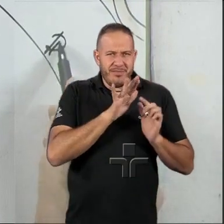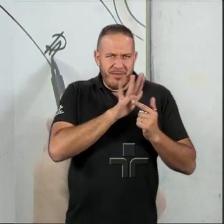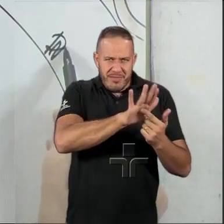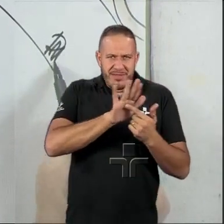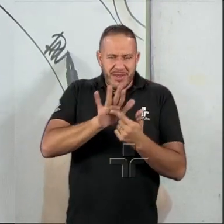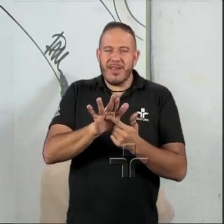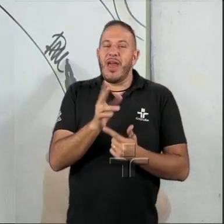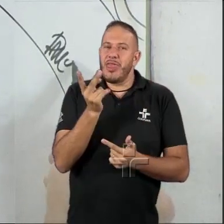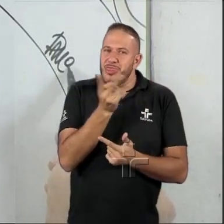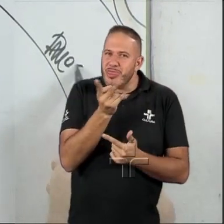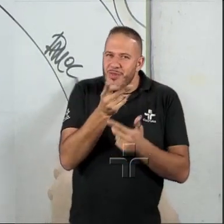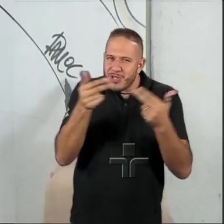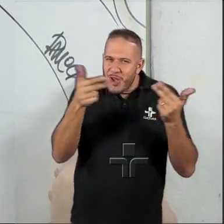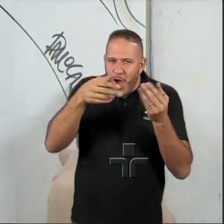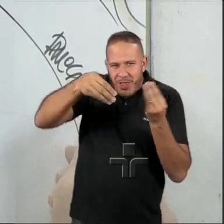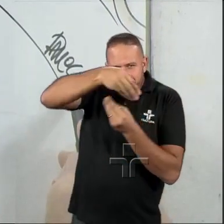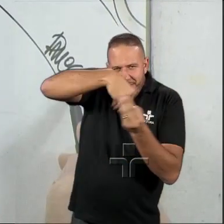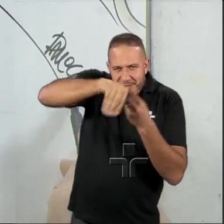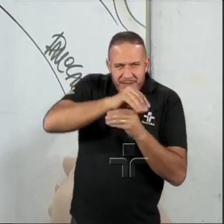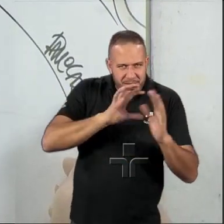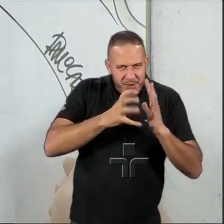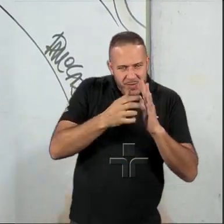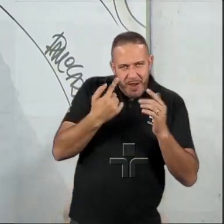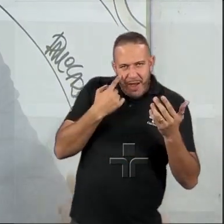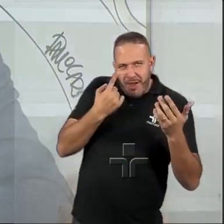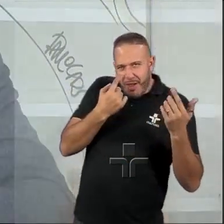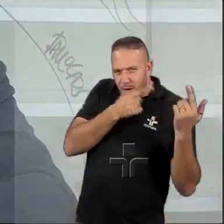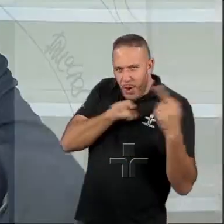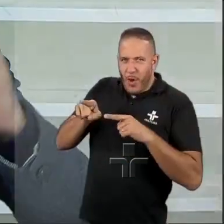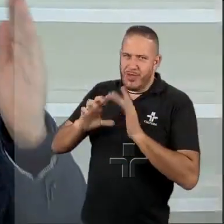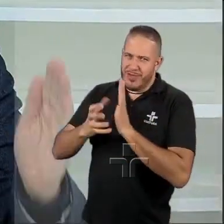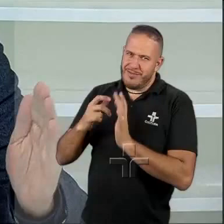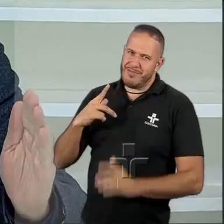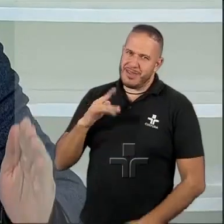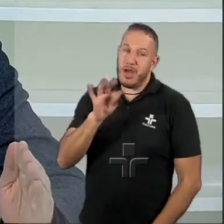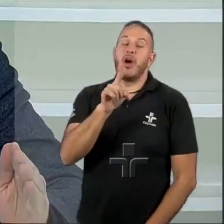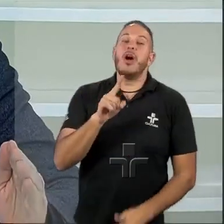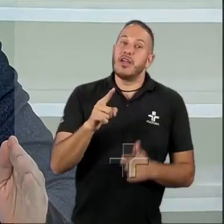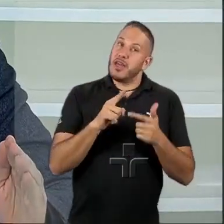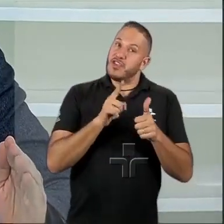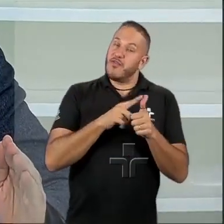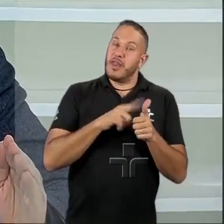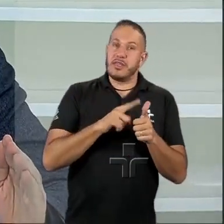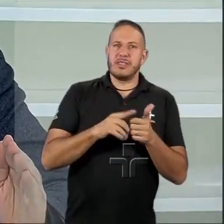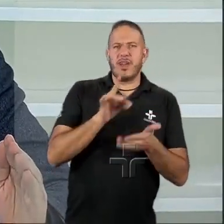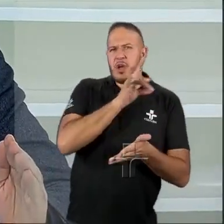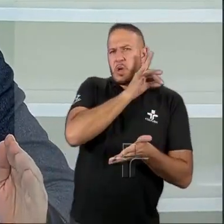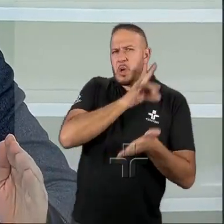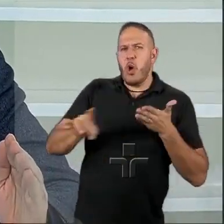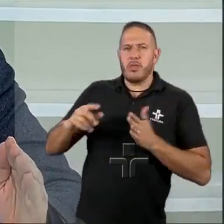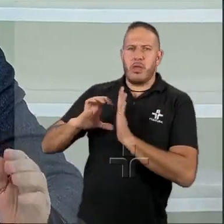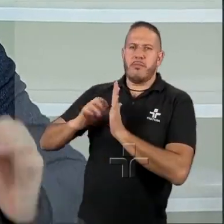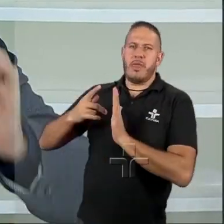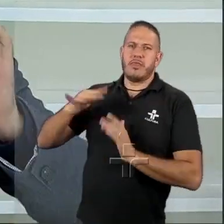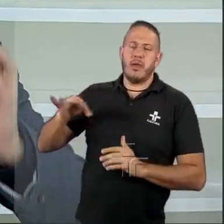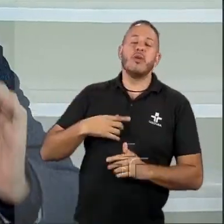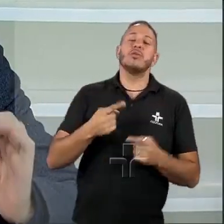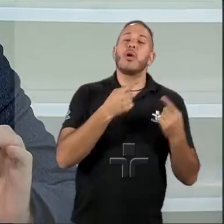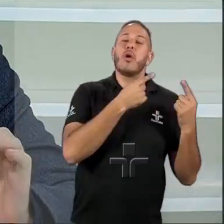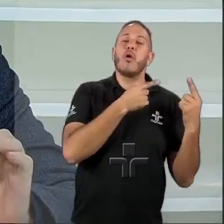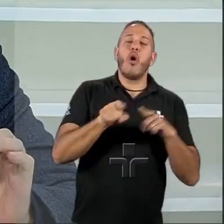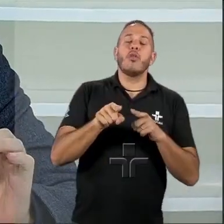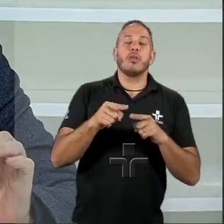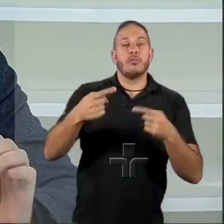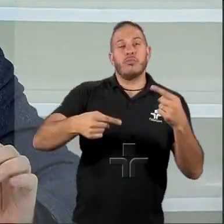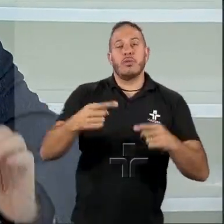coisas misturadas no que se chama de antipetismo. Uma coisa é antipetismo, a outra coisa é antissistema. Nem no